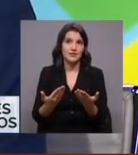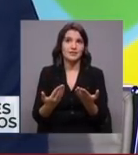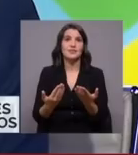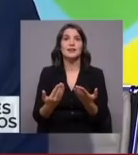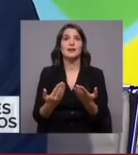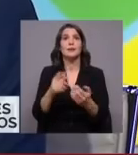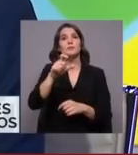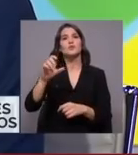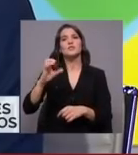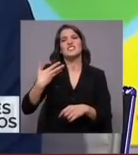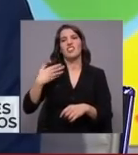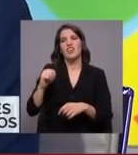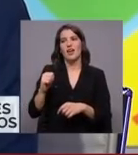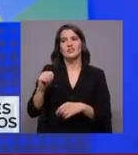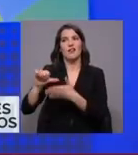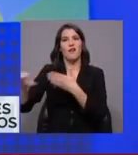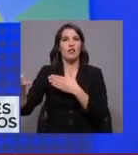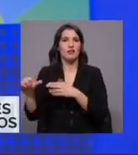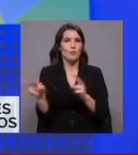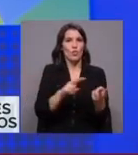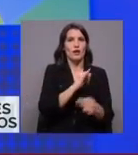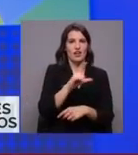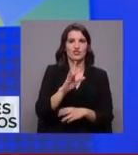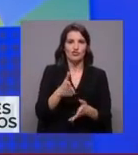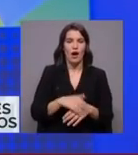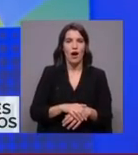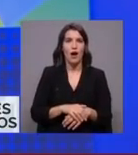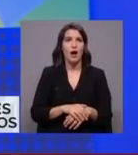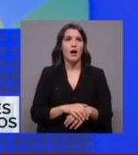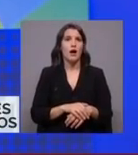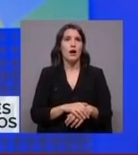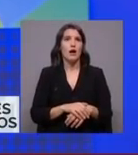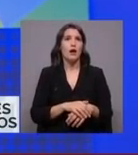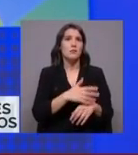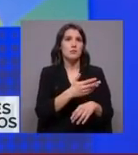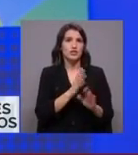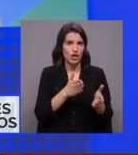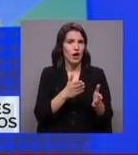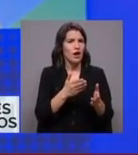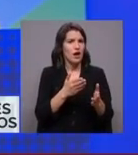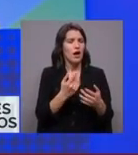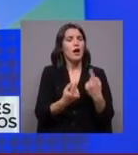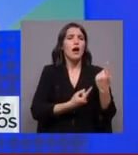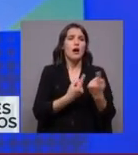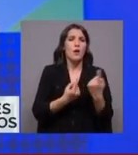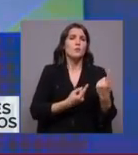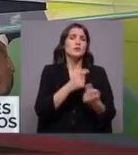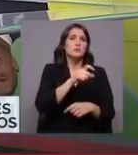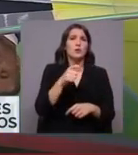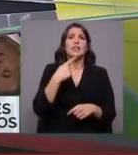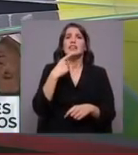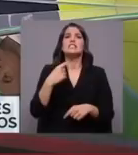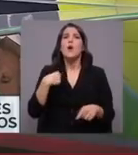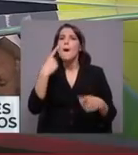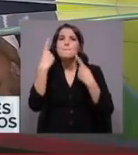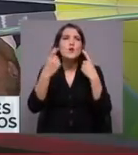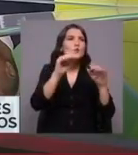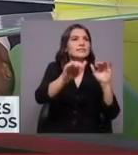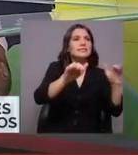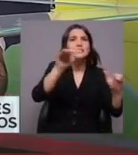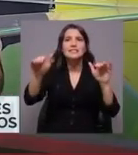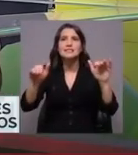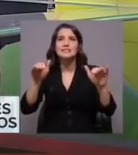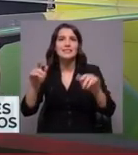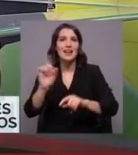descendentes do CD Extra em já pode tomar esse várias vezes mas já passou Agora eu disse que não ia a casa não eu não